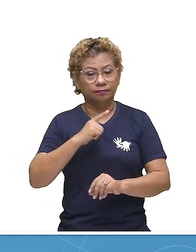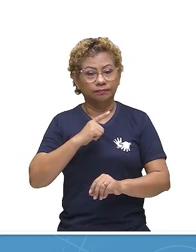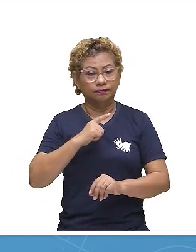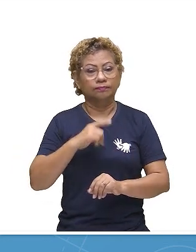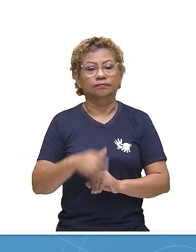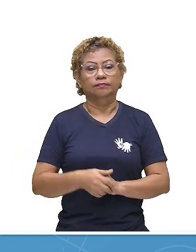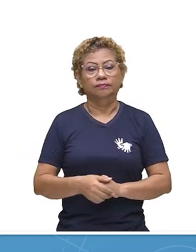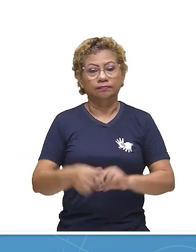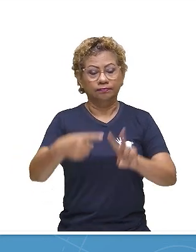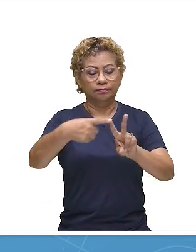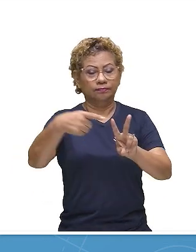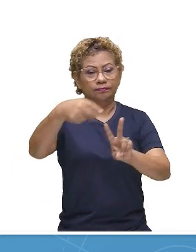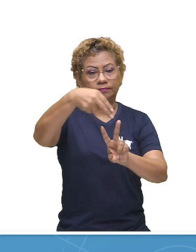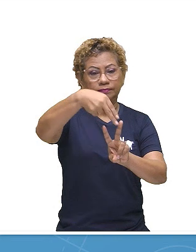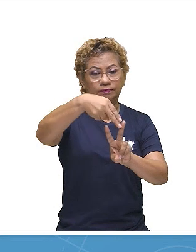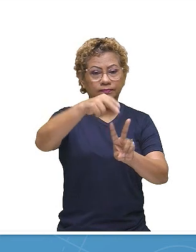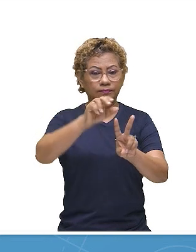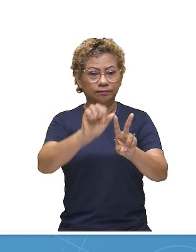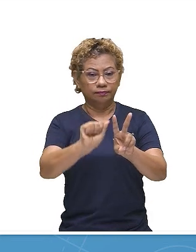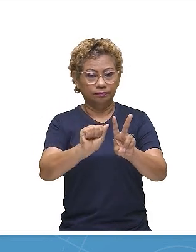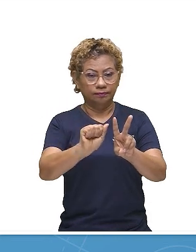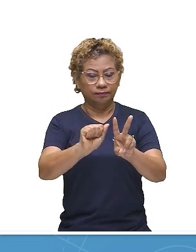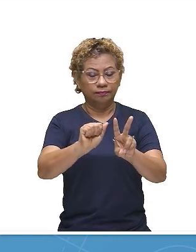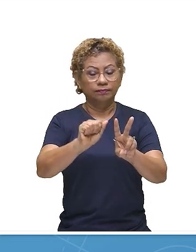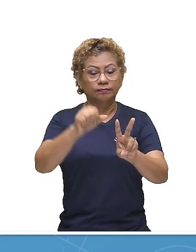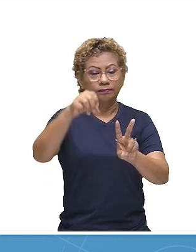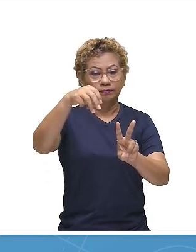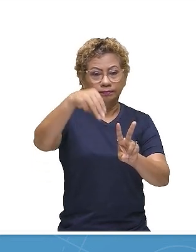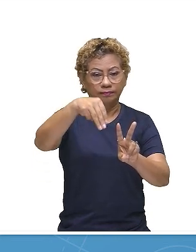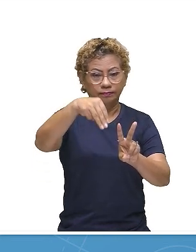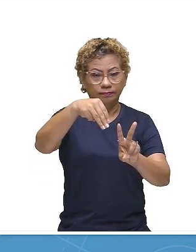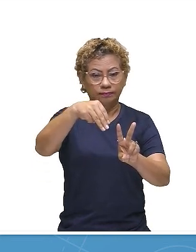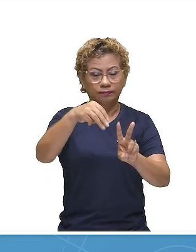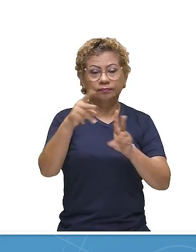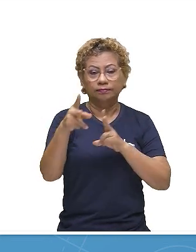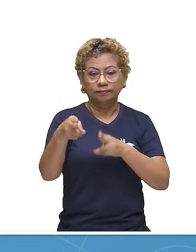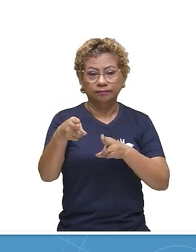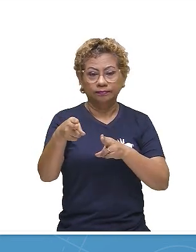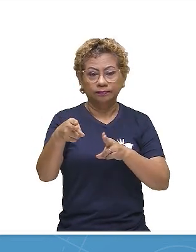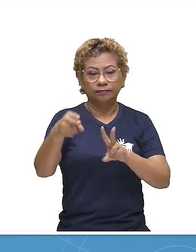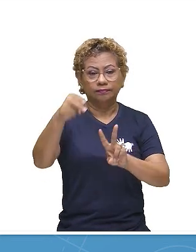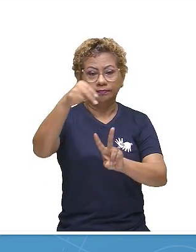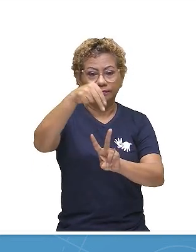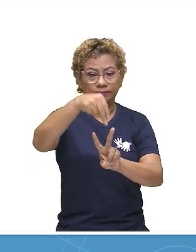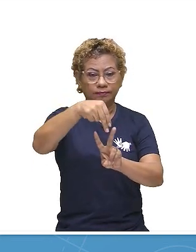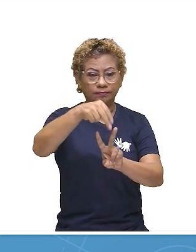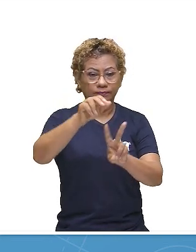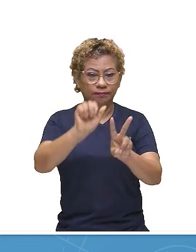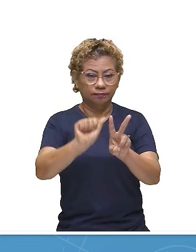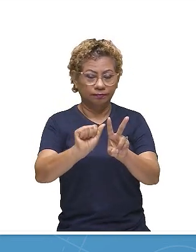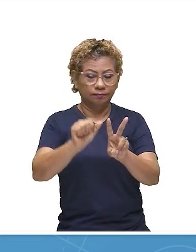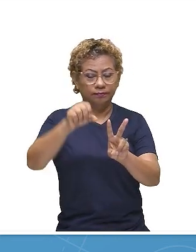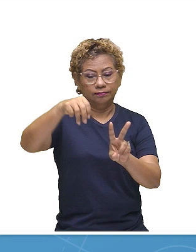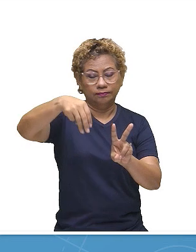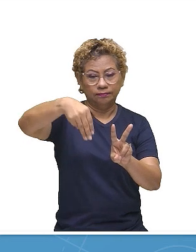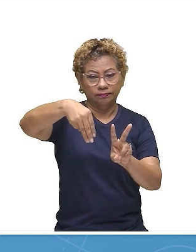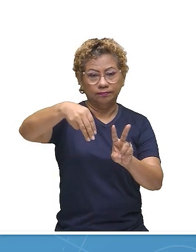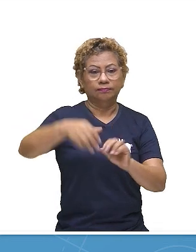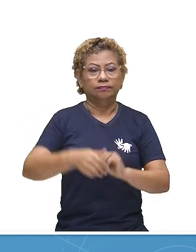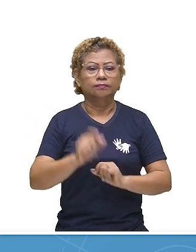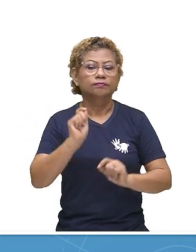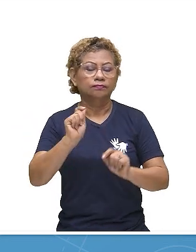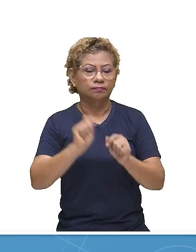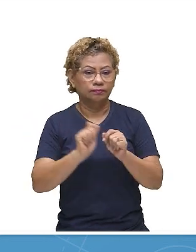a n raiz de A elevado a m. Ou seja, eu apenas multiplico o expoente externo pelo expoente